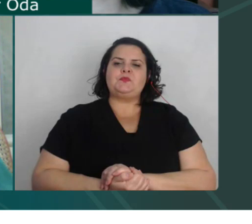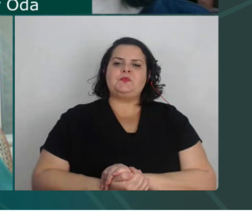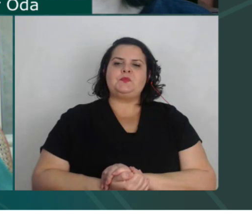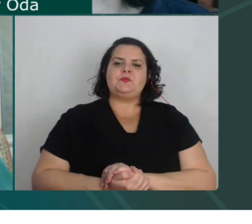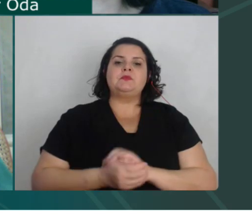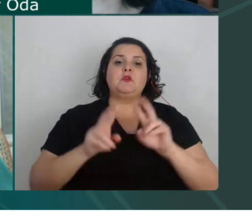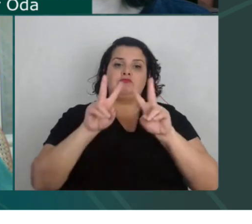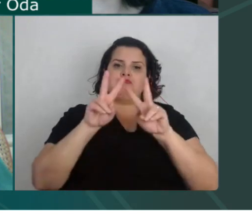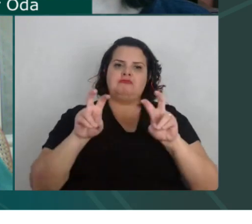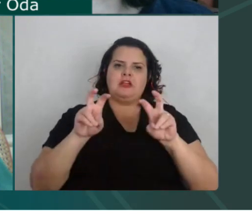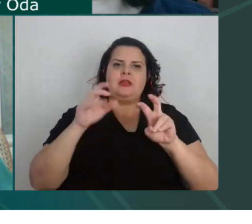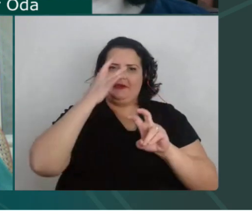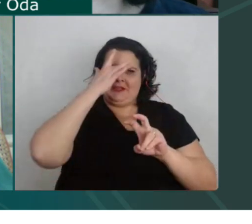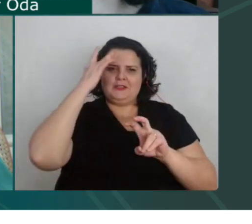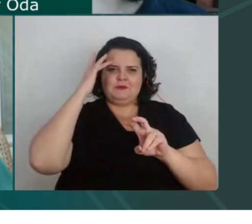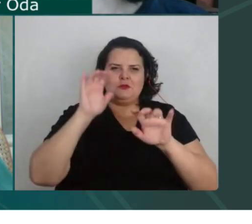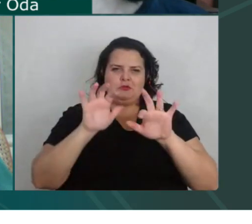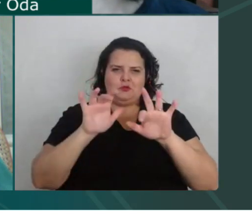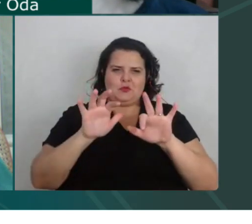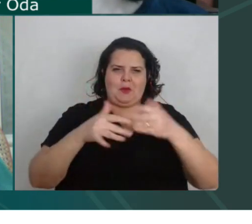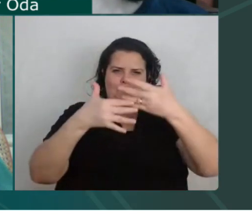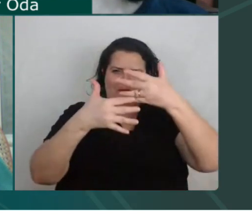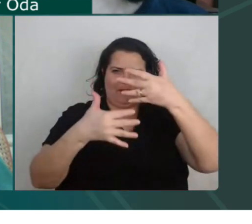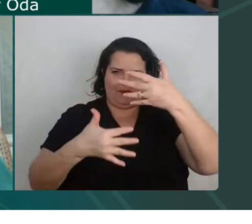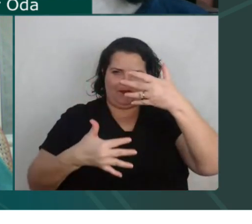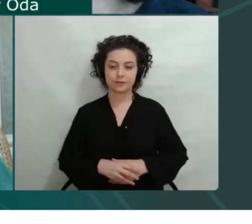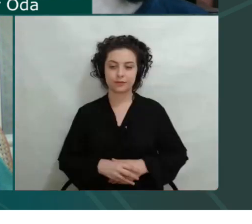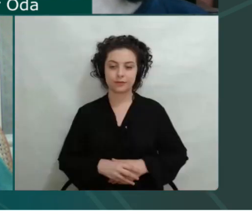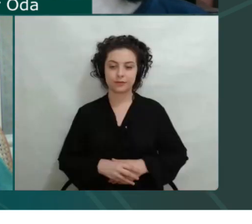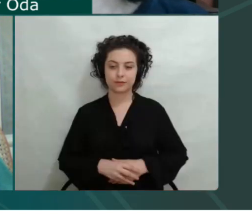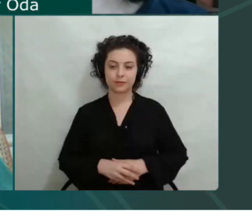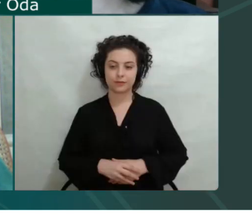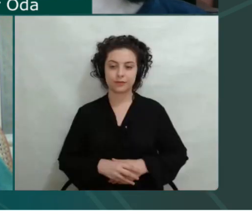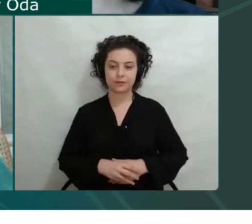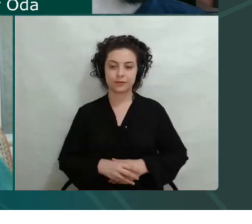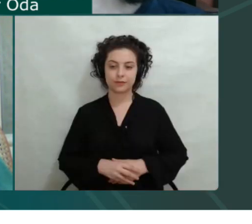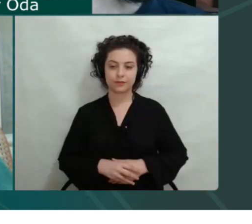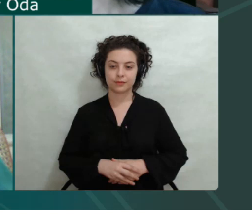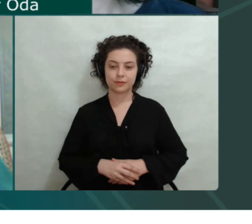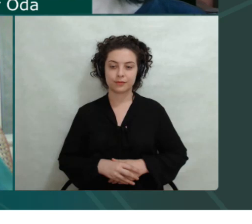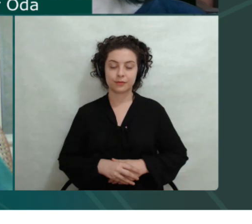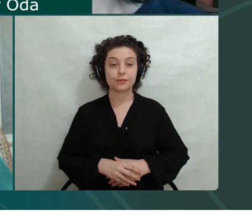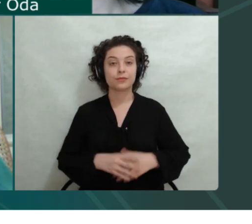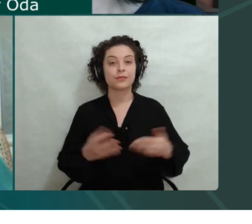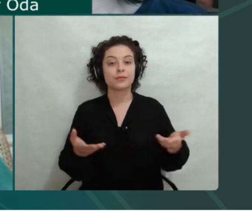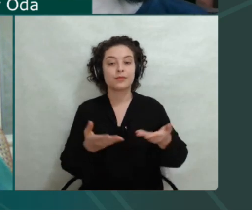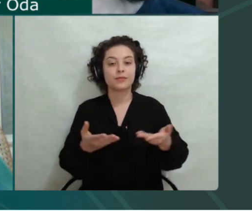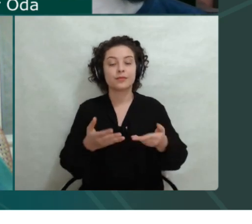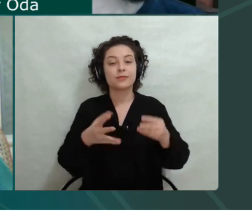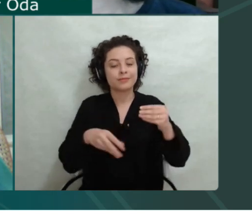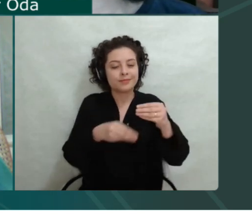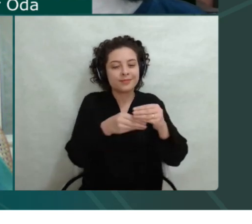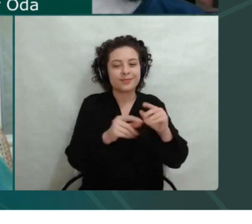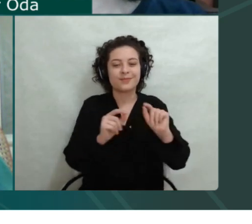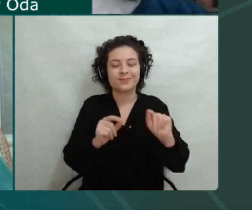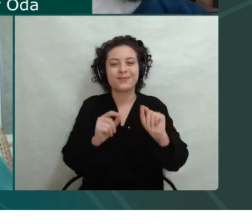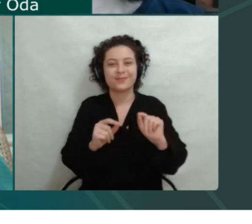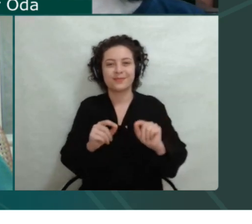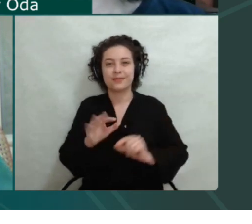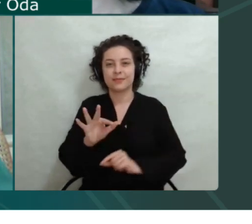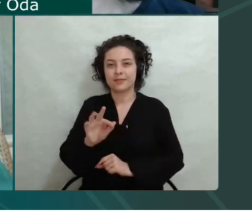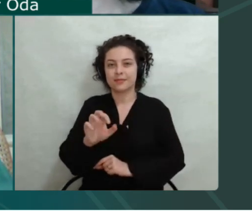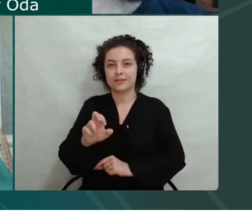que prevaleceram durante os apontamentos. Agradeço. E eu queria juntar uma que é o seguinte: Dr. Ferraro